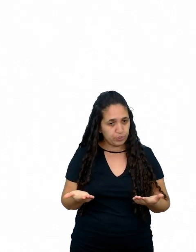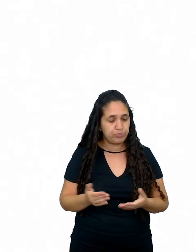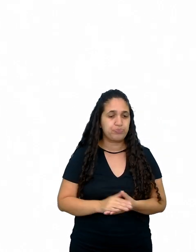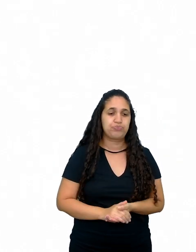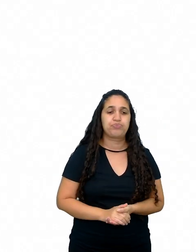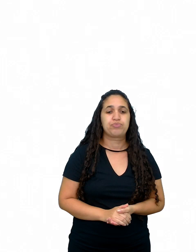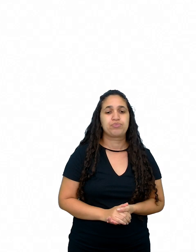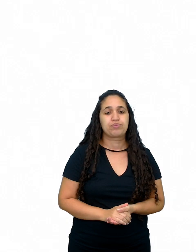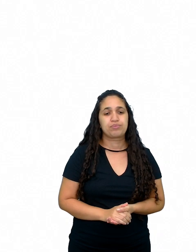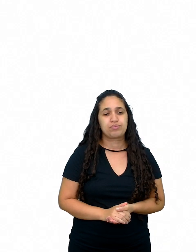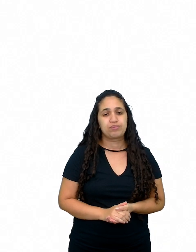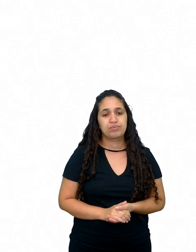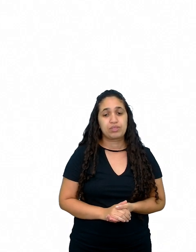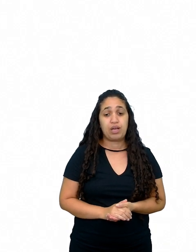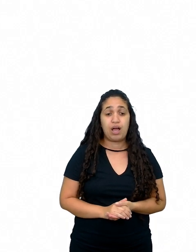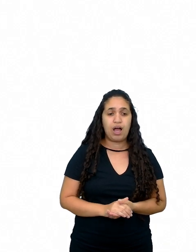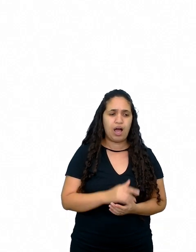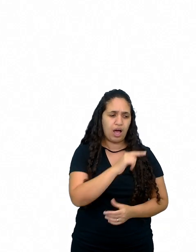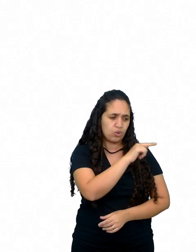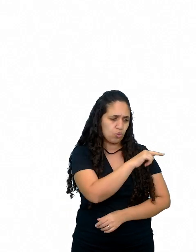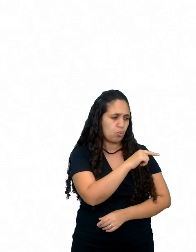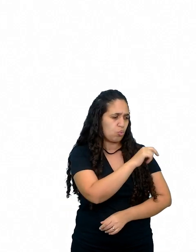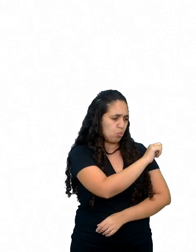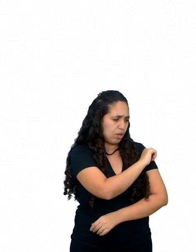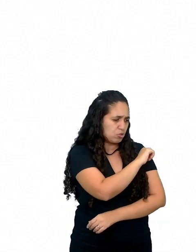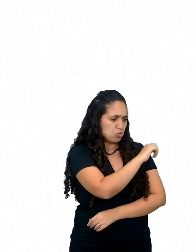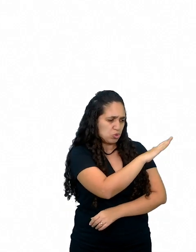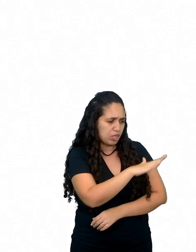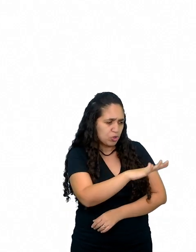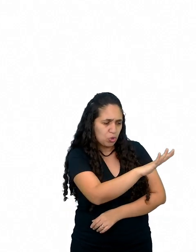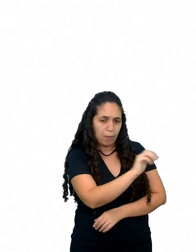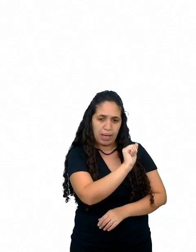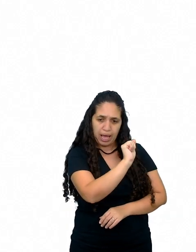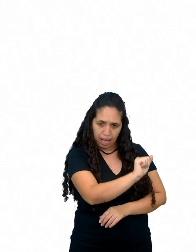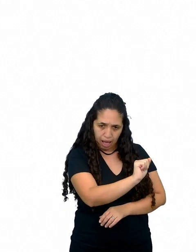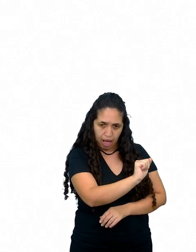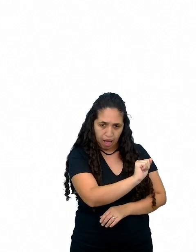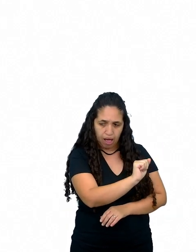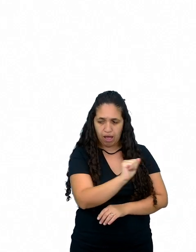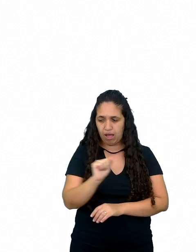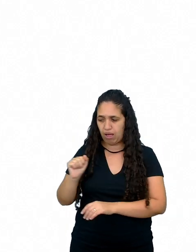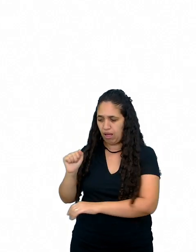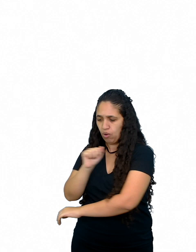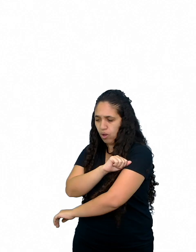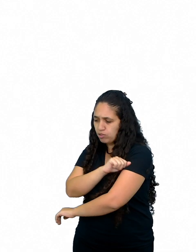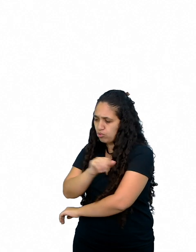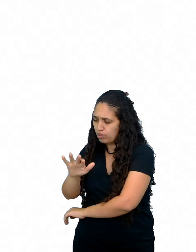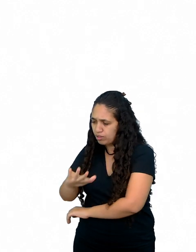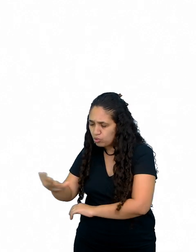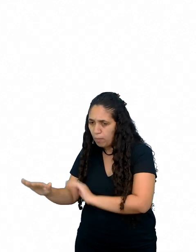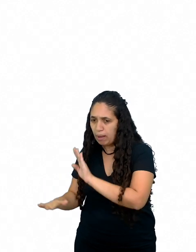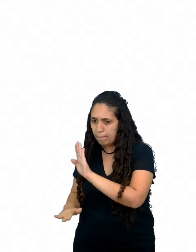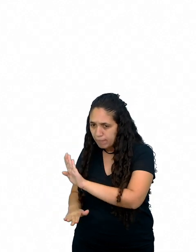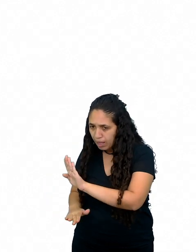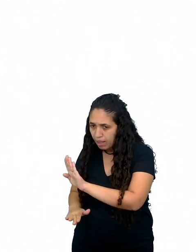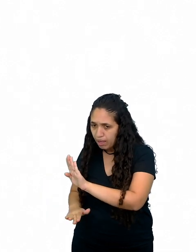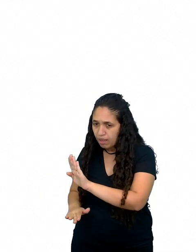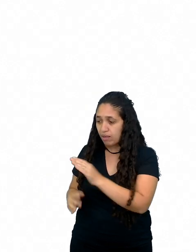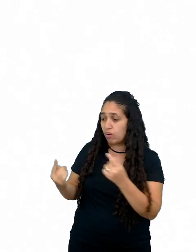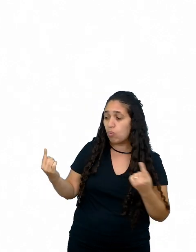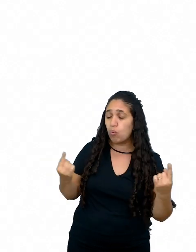que a turma A está preparada mais que a turma B? Isso tudo é a gente que vai aqui fazendo já o